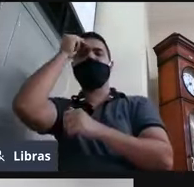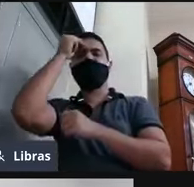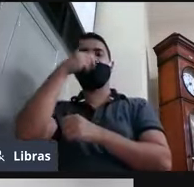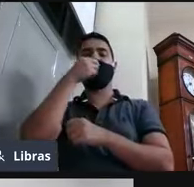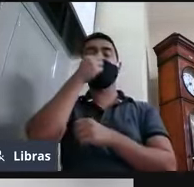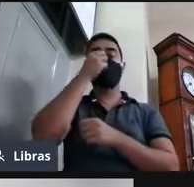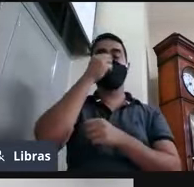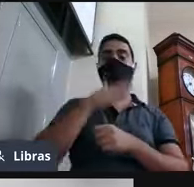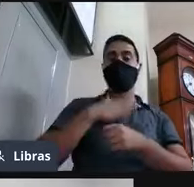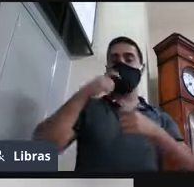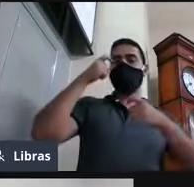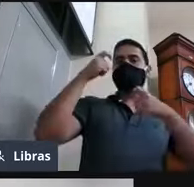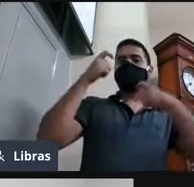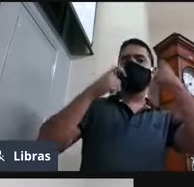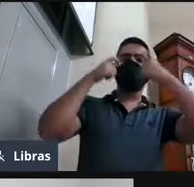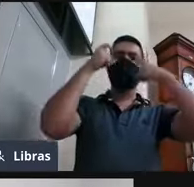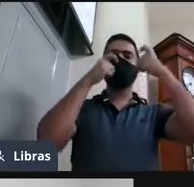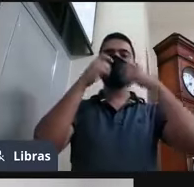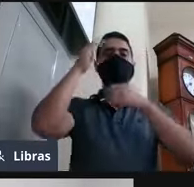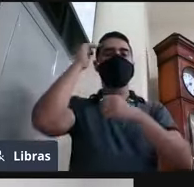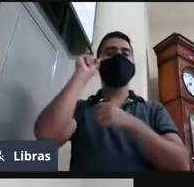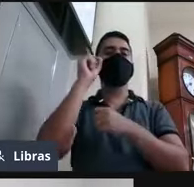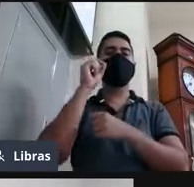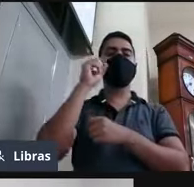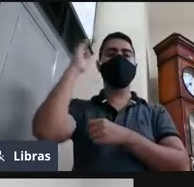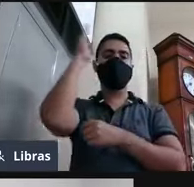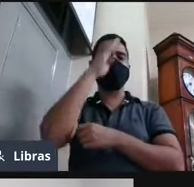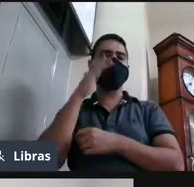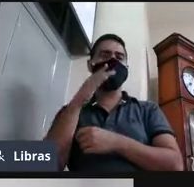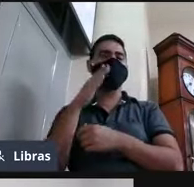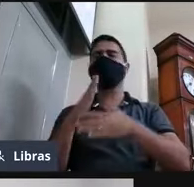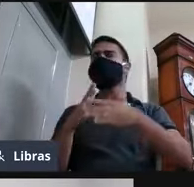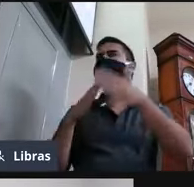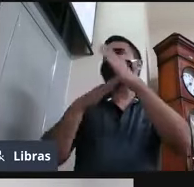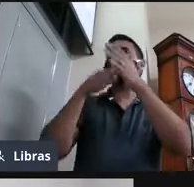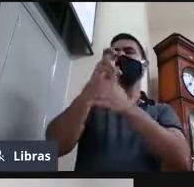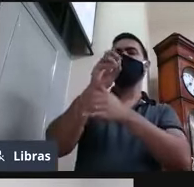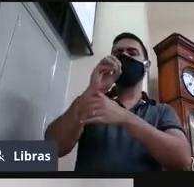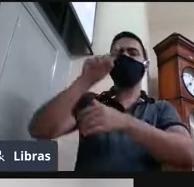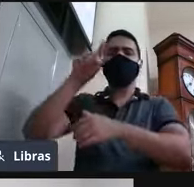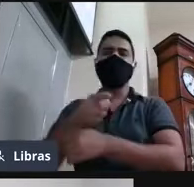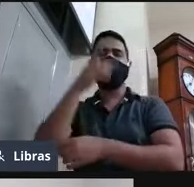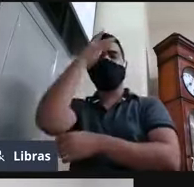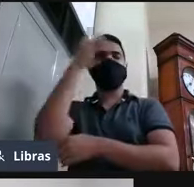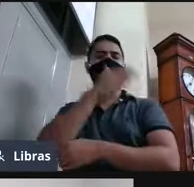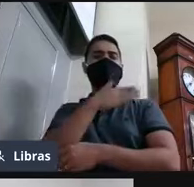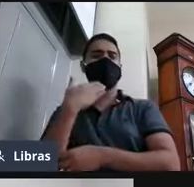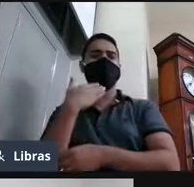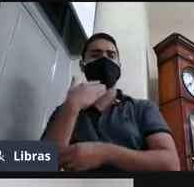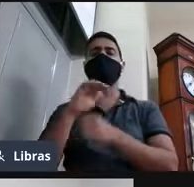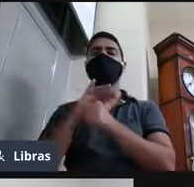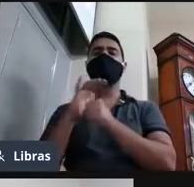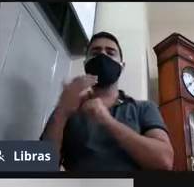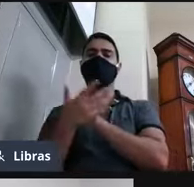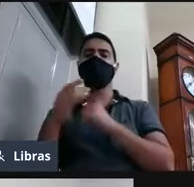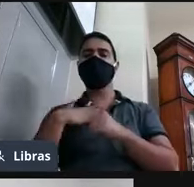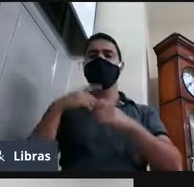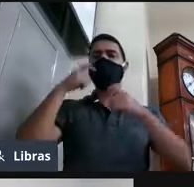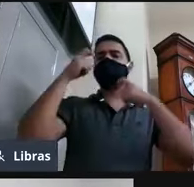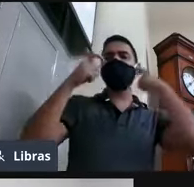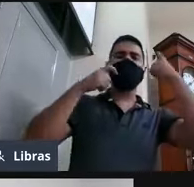minha preocupação aqui é saber que o Brasil atingiu 50 mil mortos. A minha preocupação é que tem mais